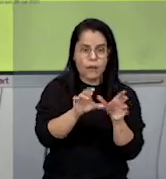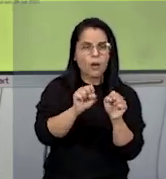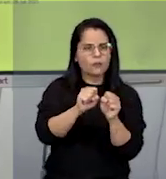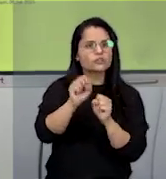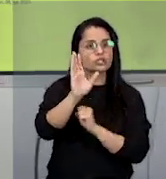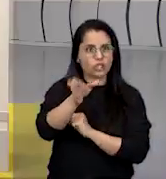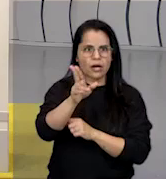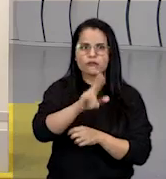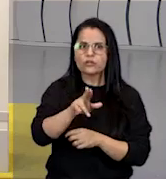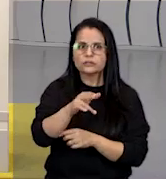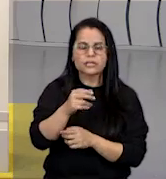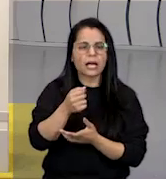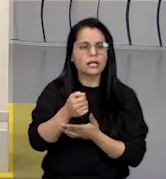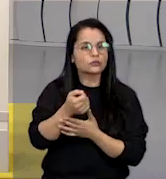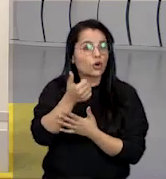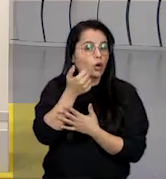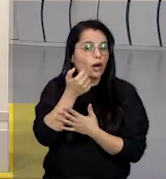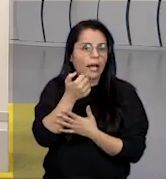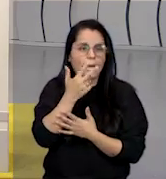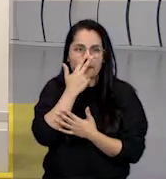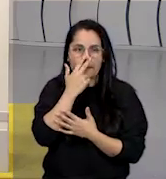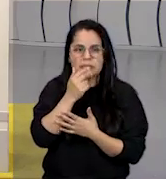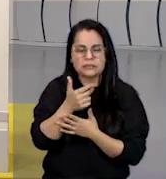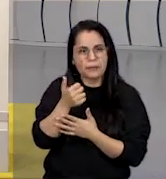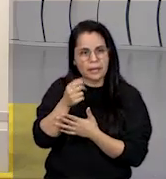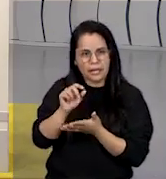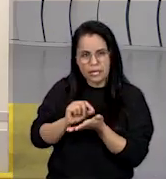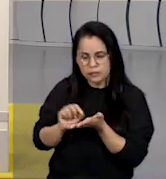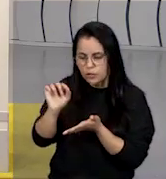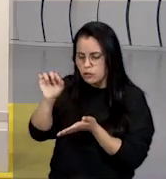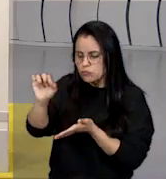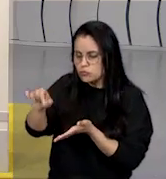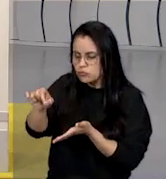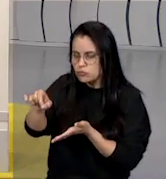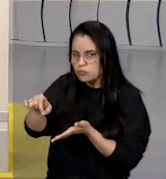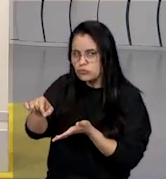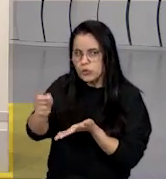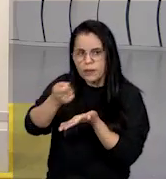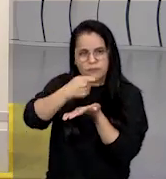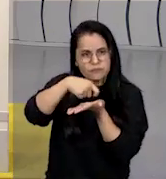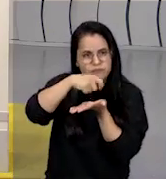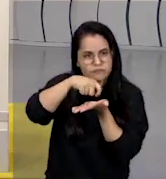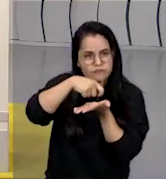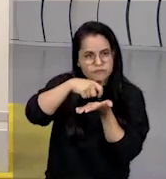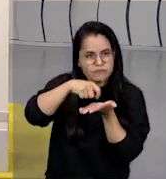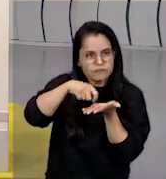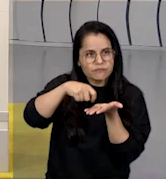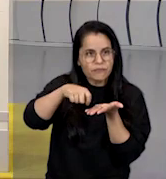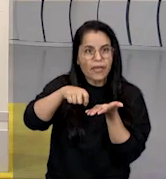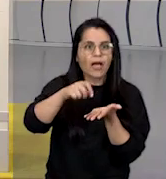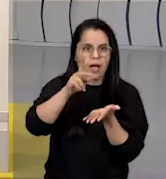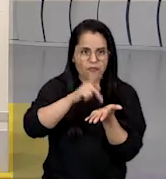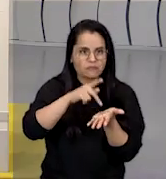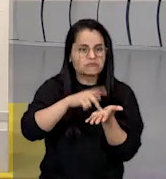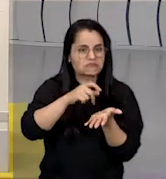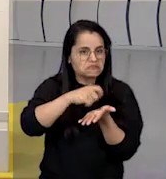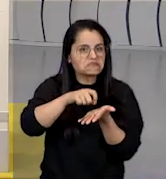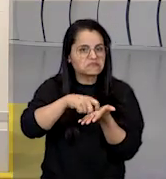como instrumento de escrita. Pegavam a pena, colocavam no tinteiro e ela realmente escrevia.